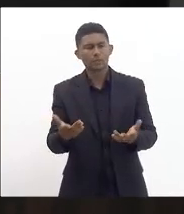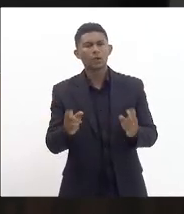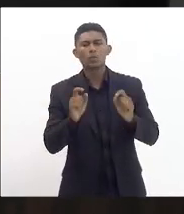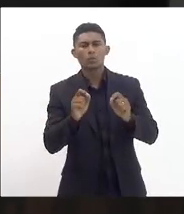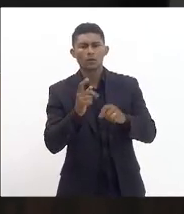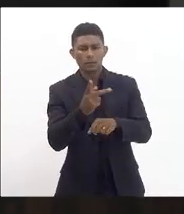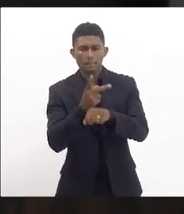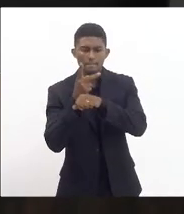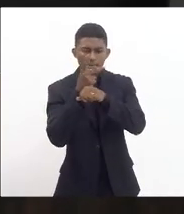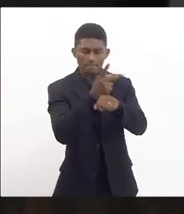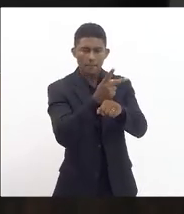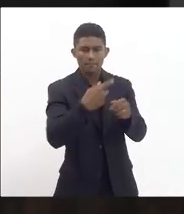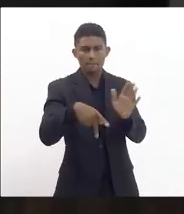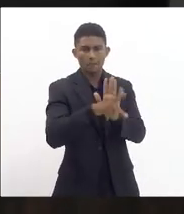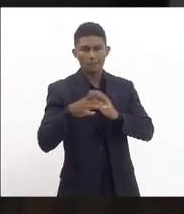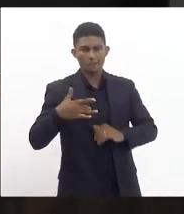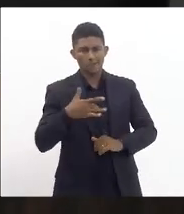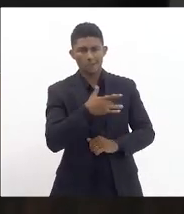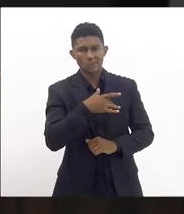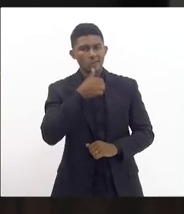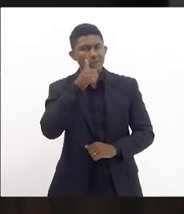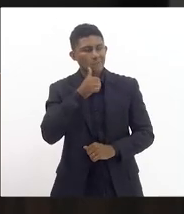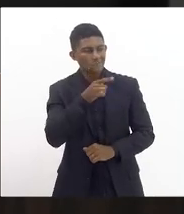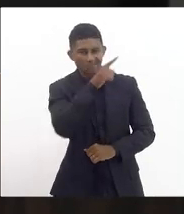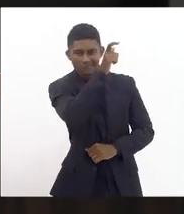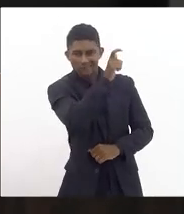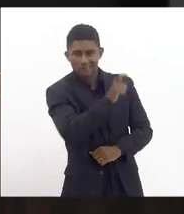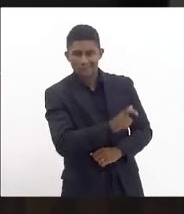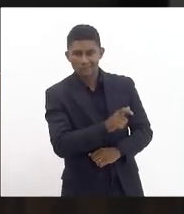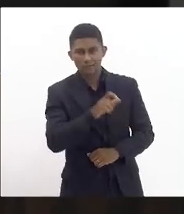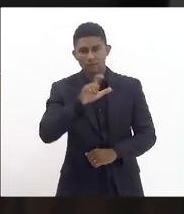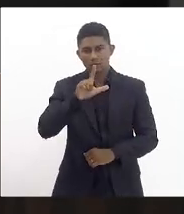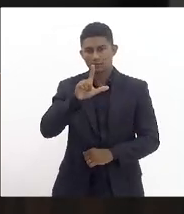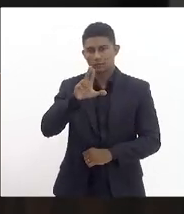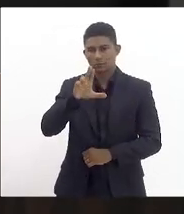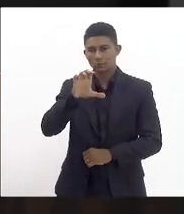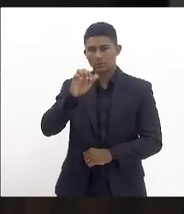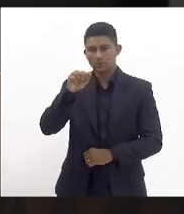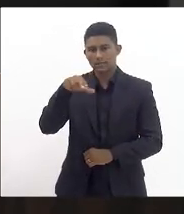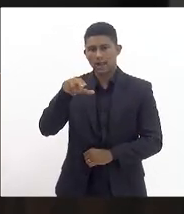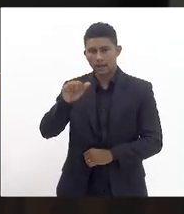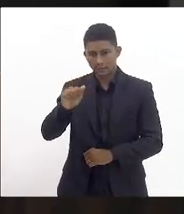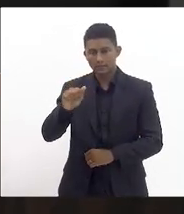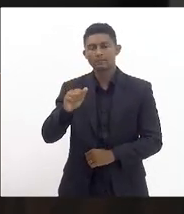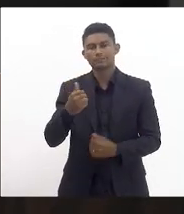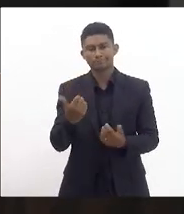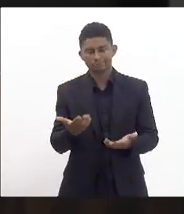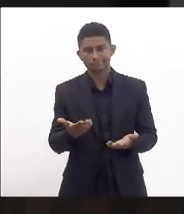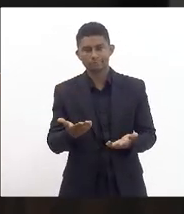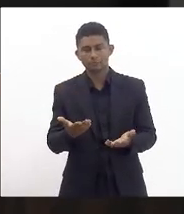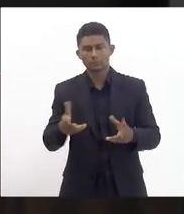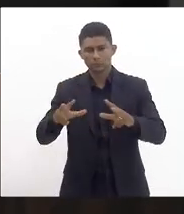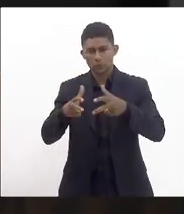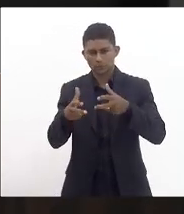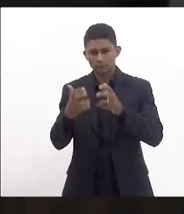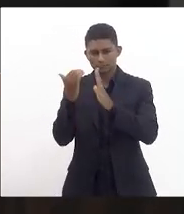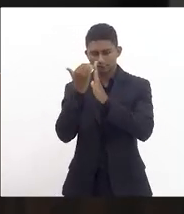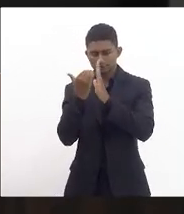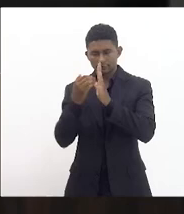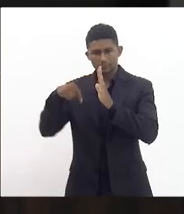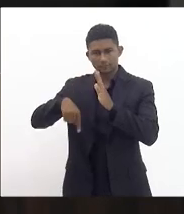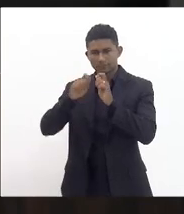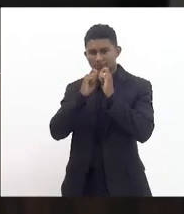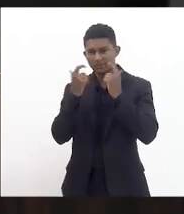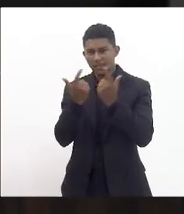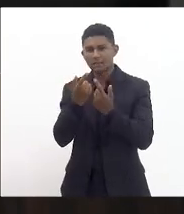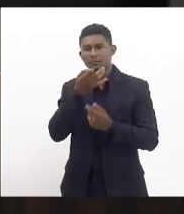à ilustríssima nutricionista Luciana da Silva Bittencourt Risquet, parecida à Comissão de Normas Externas e